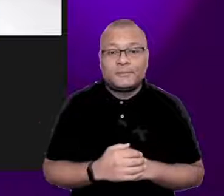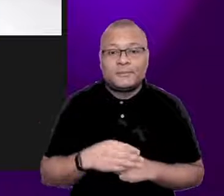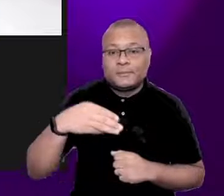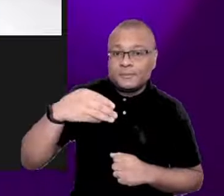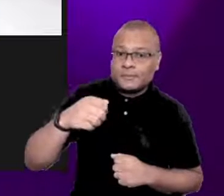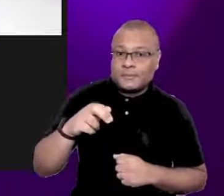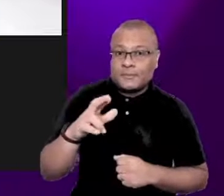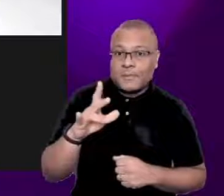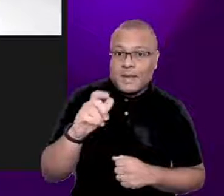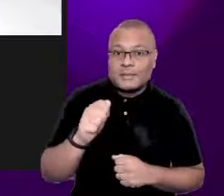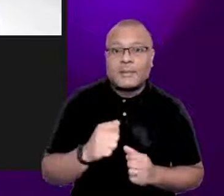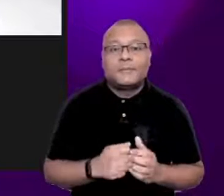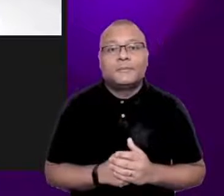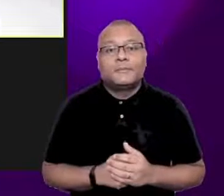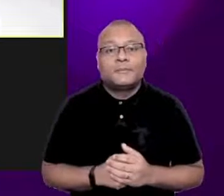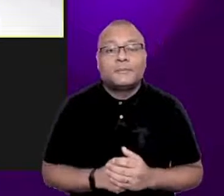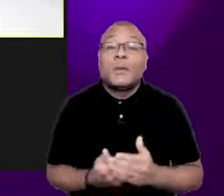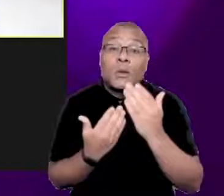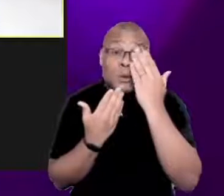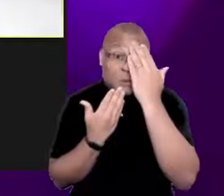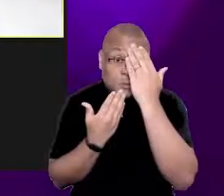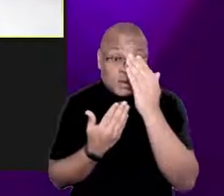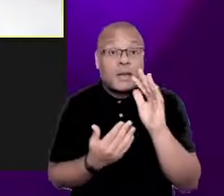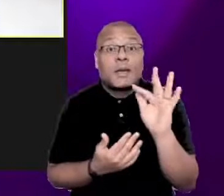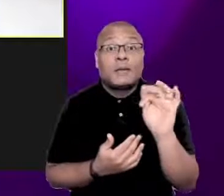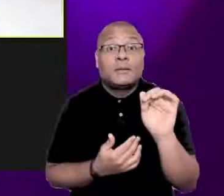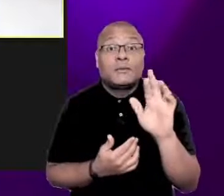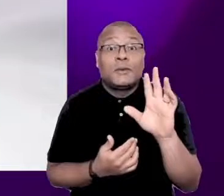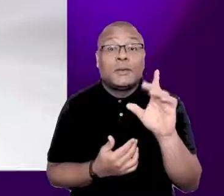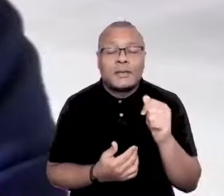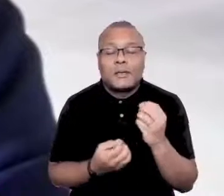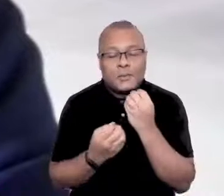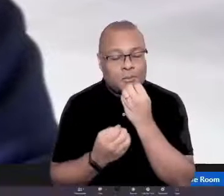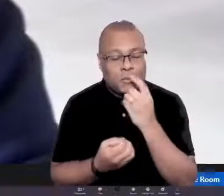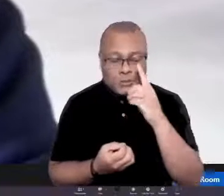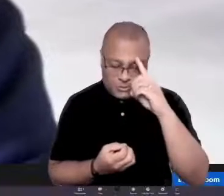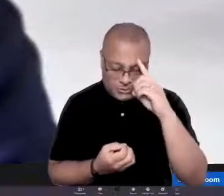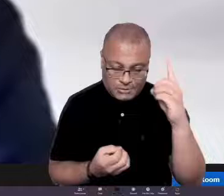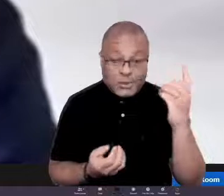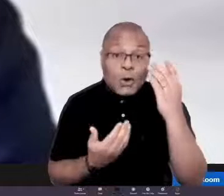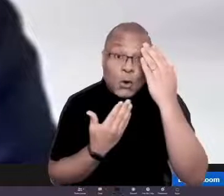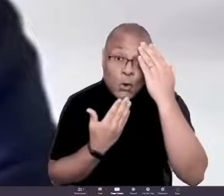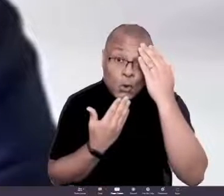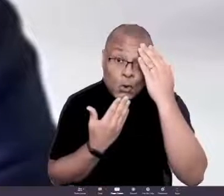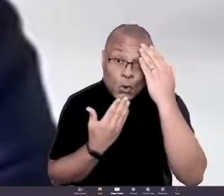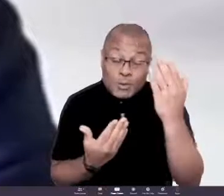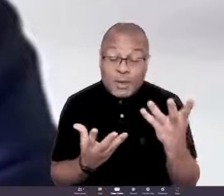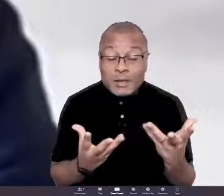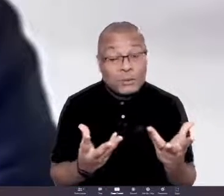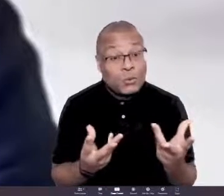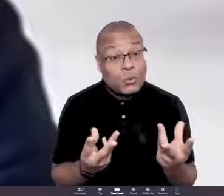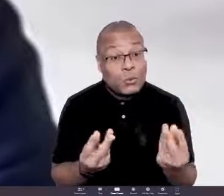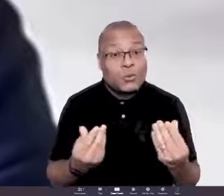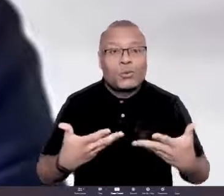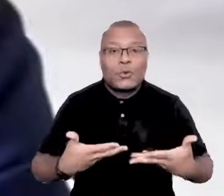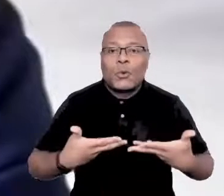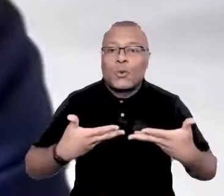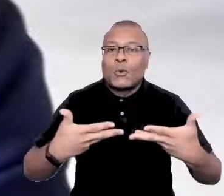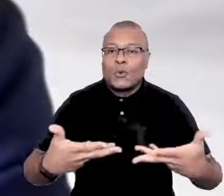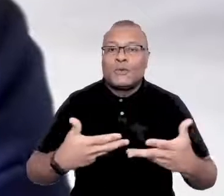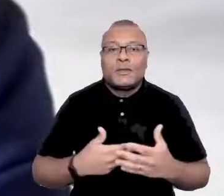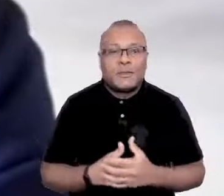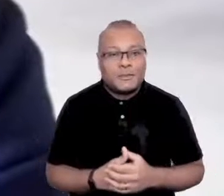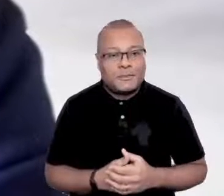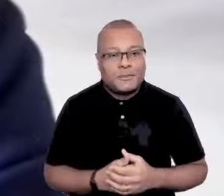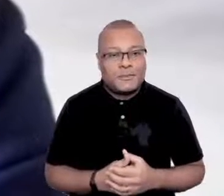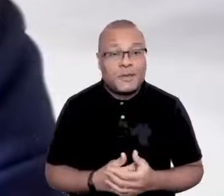por favor. Obrigada, Fernando. Bom dia a todos. Agradeço enormemente o convite e